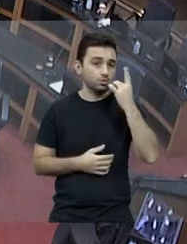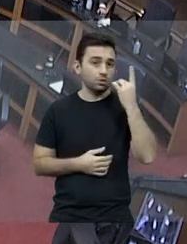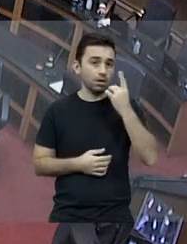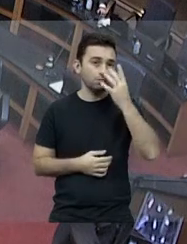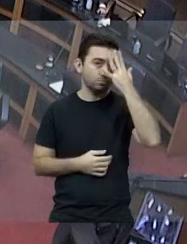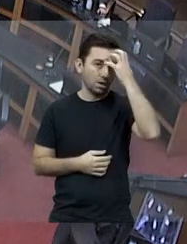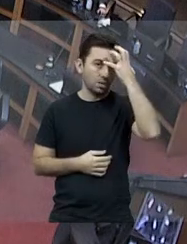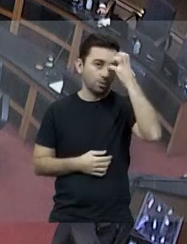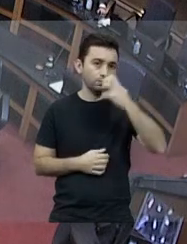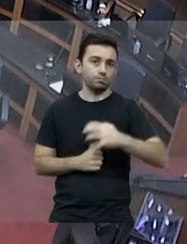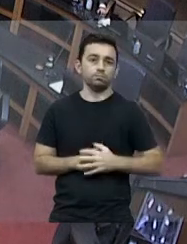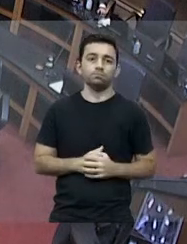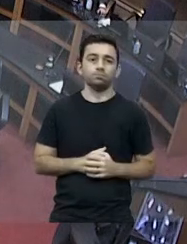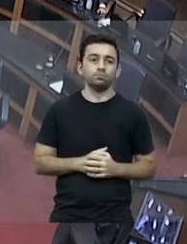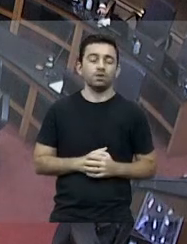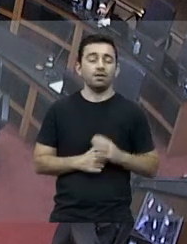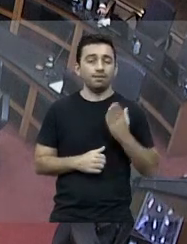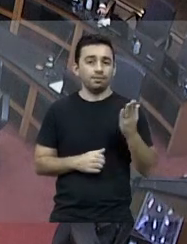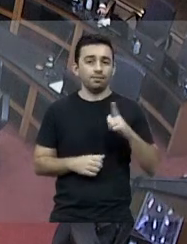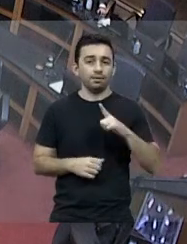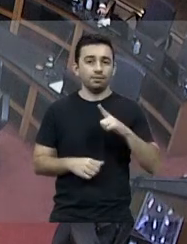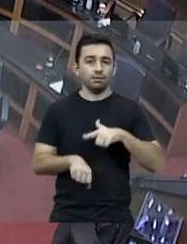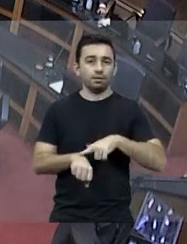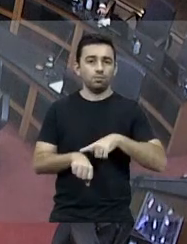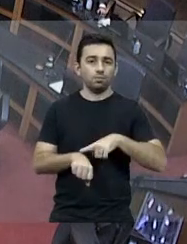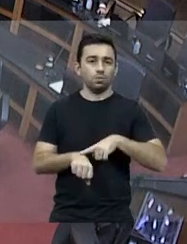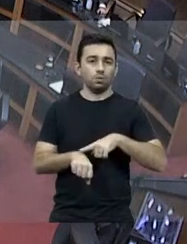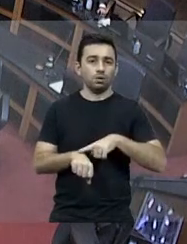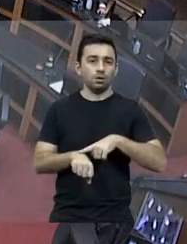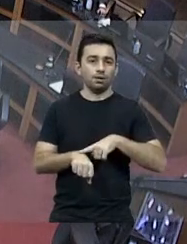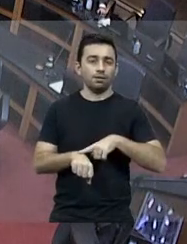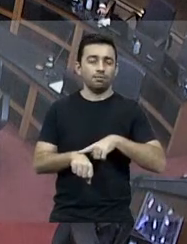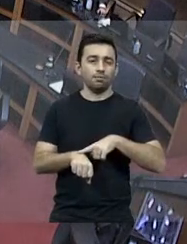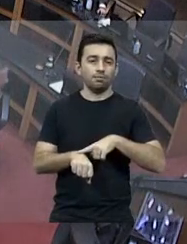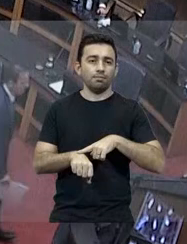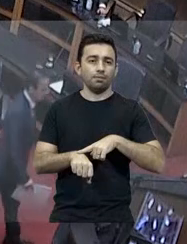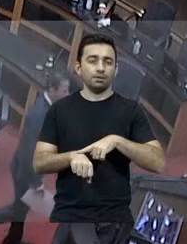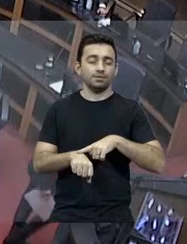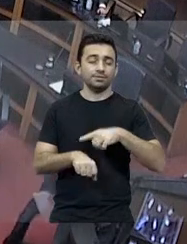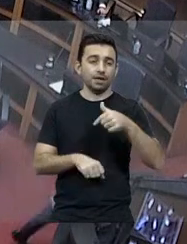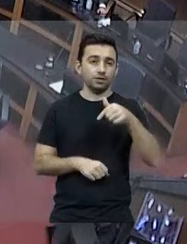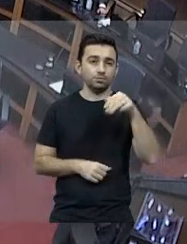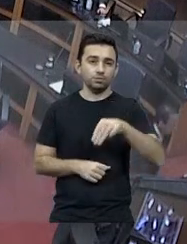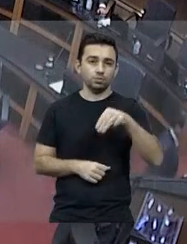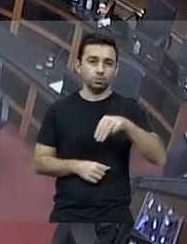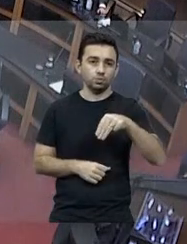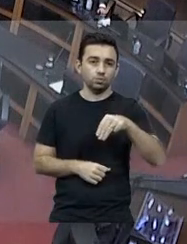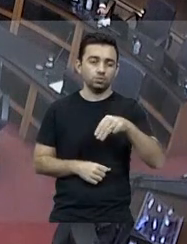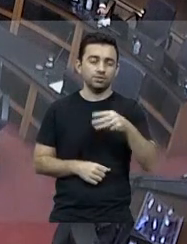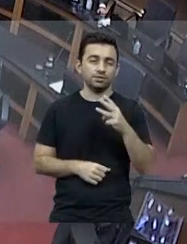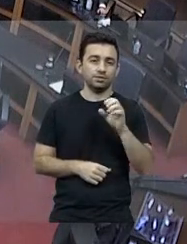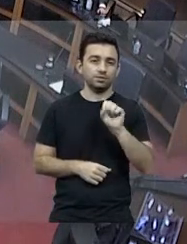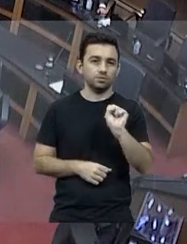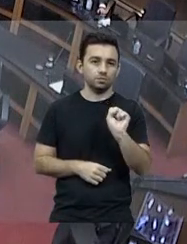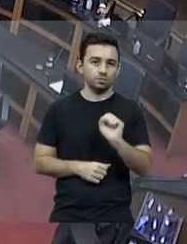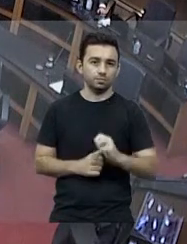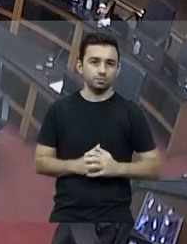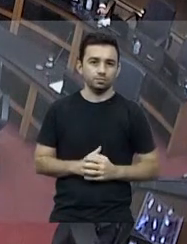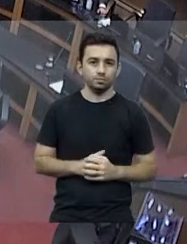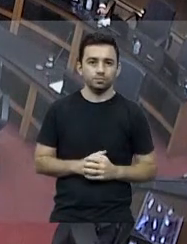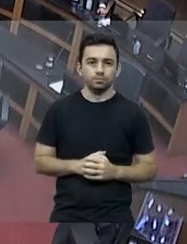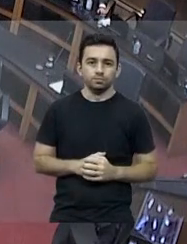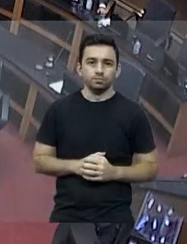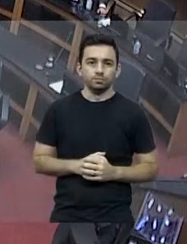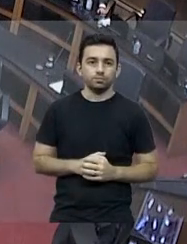dos Santos. Vossa Excelência tem o tempo de 7 minutos e 30 segundos.